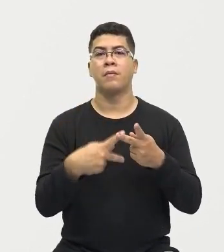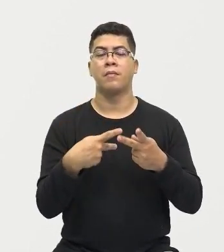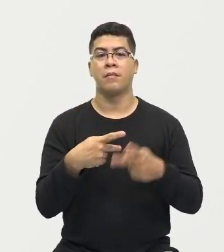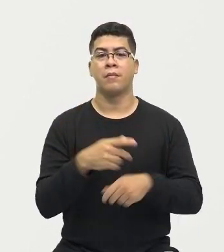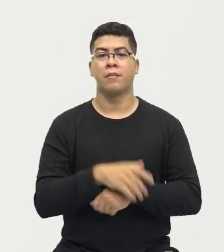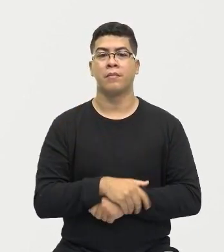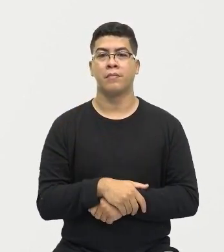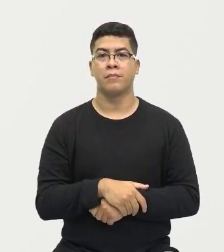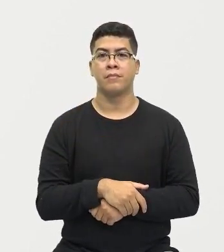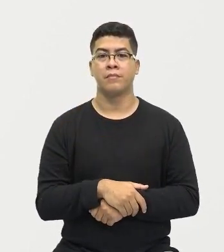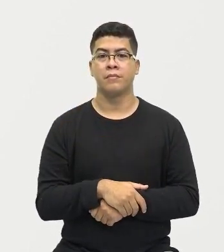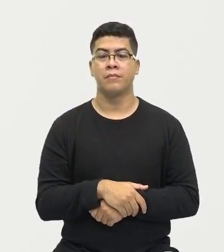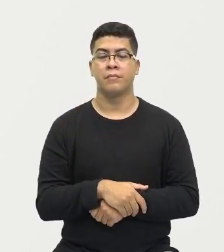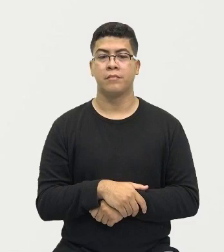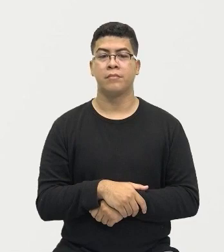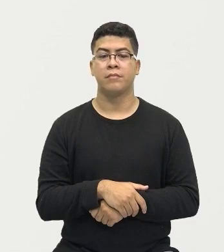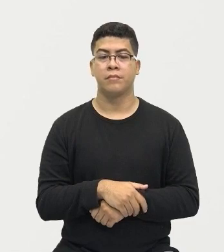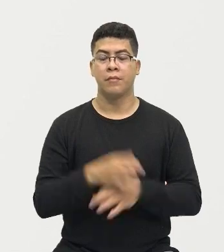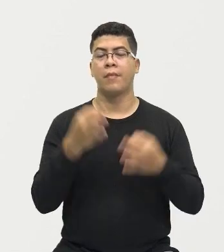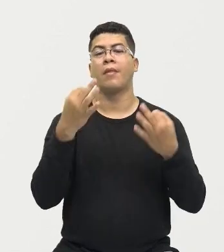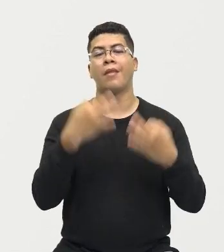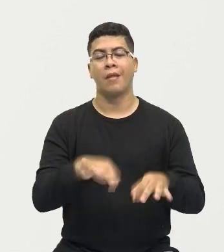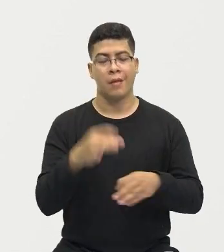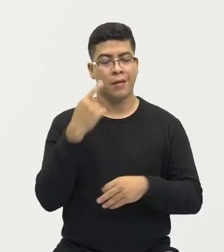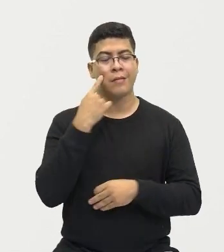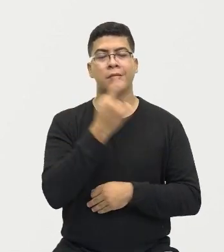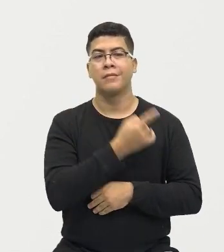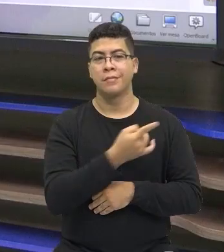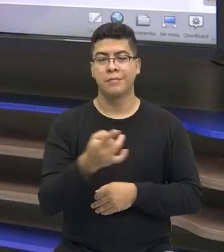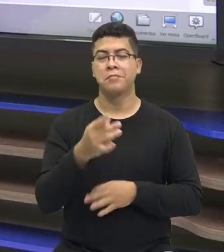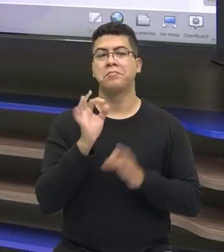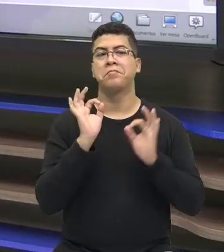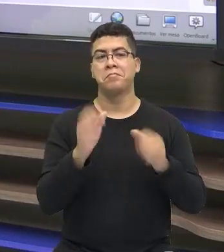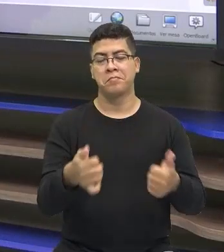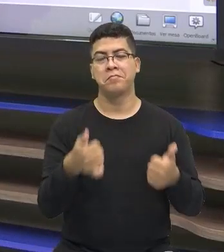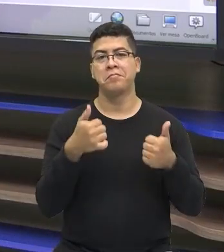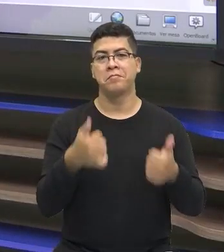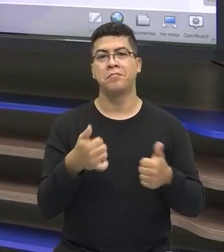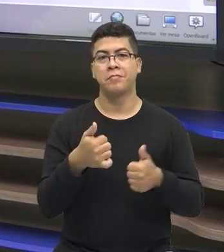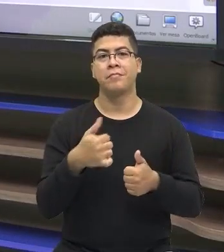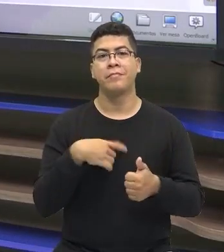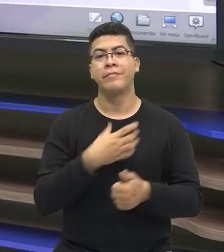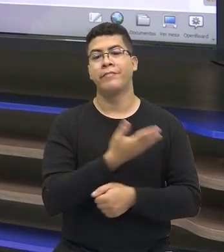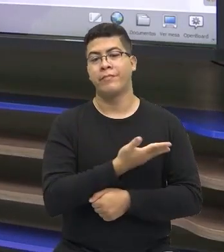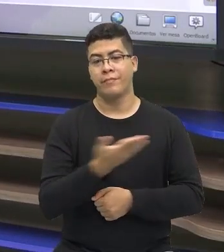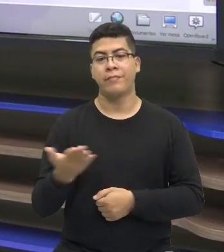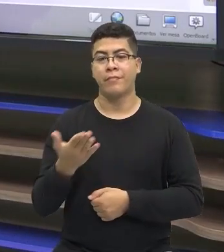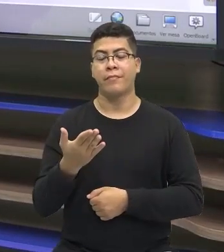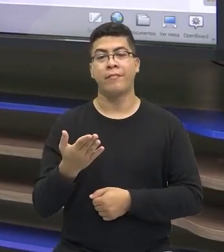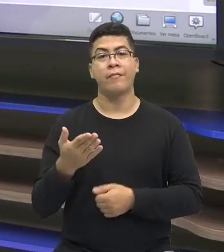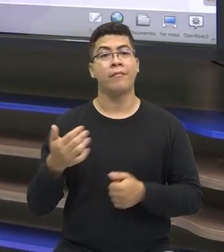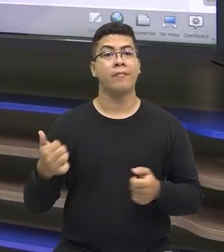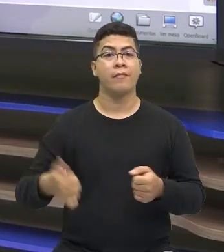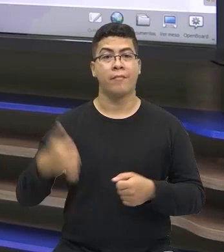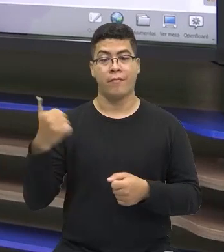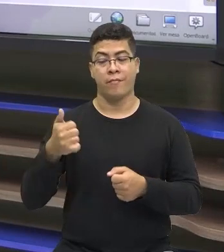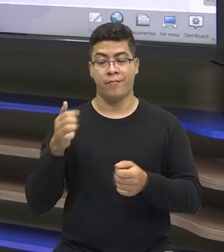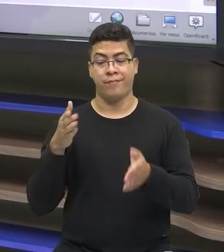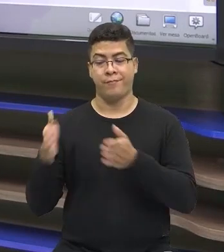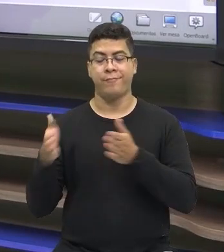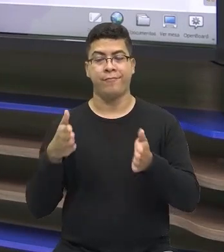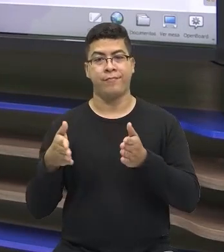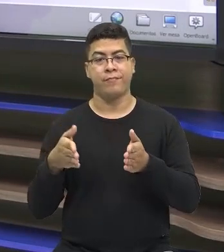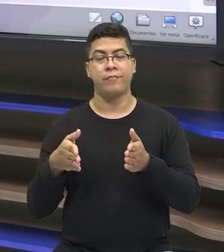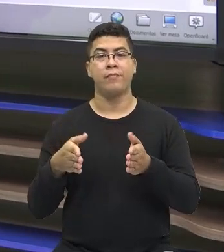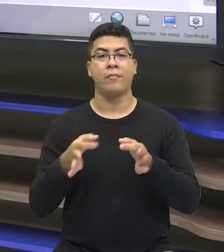isso? Exatamente, exatamente. Muito bem. Foi o que nós falamos nesse primeiro momento aí. Oração